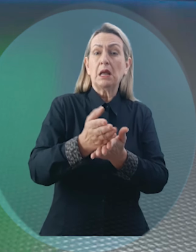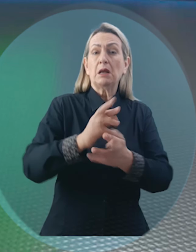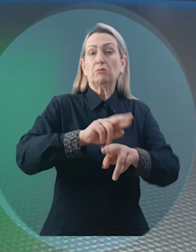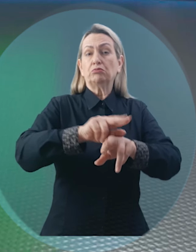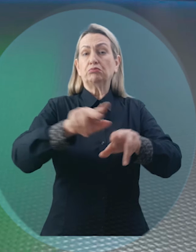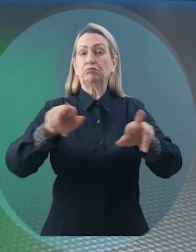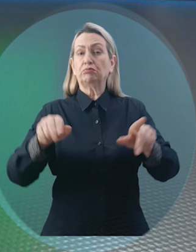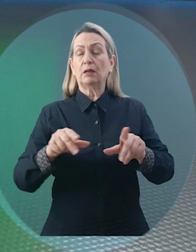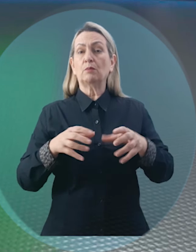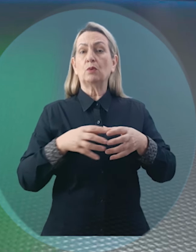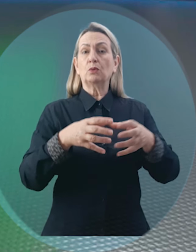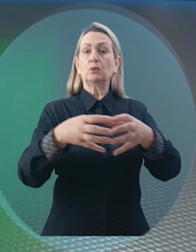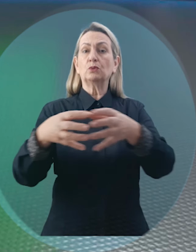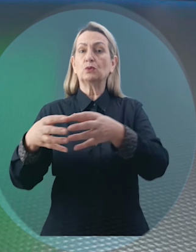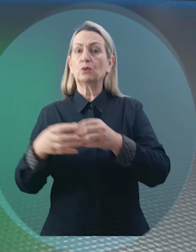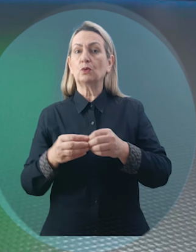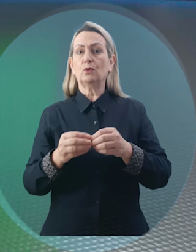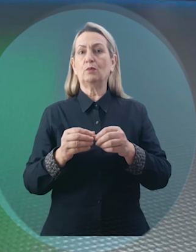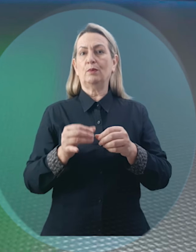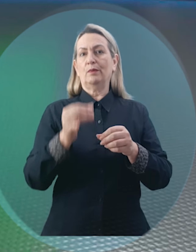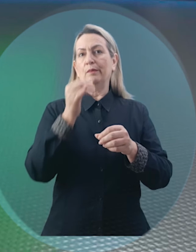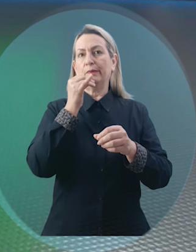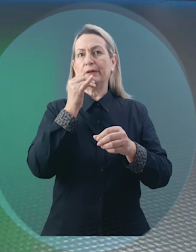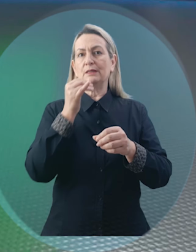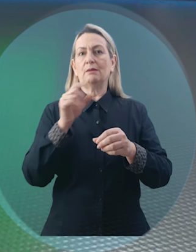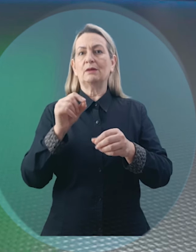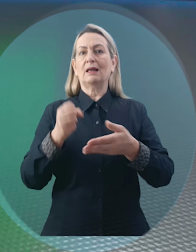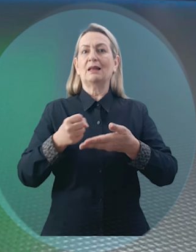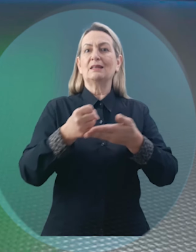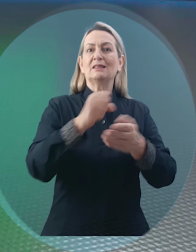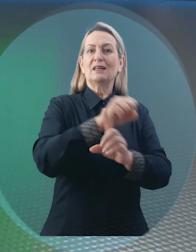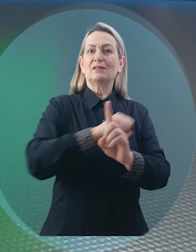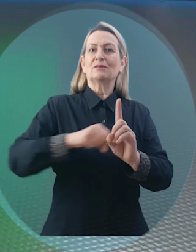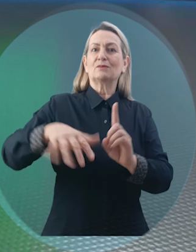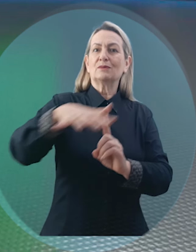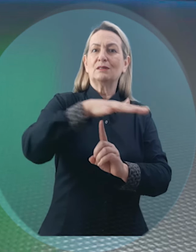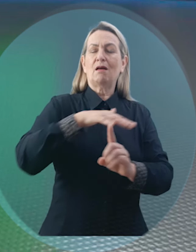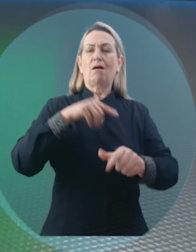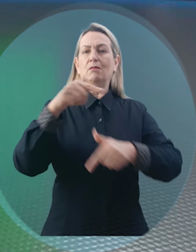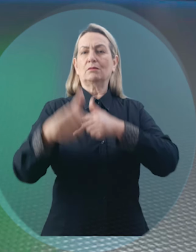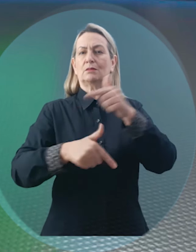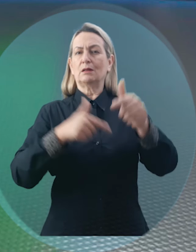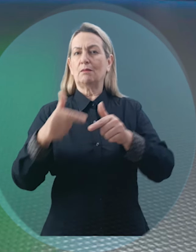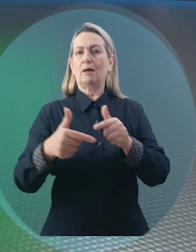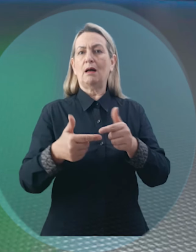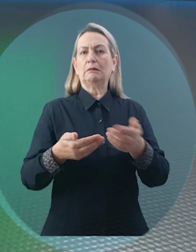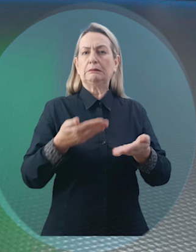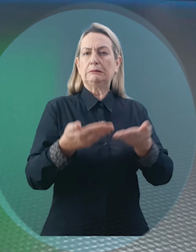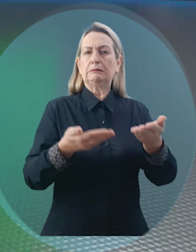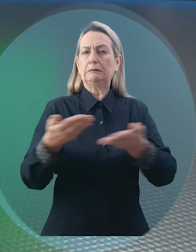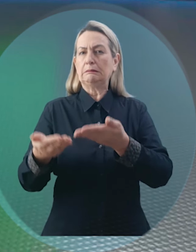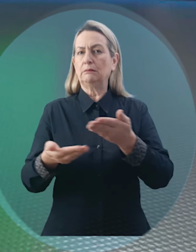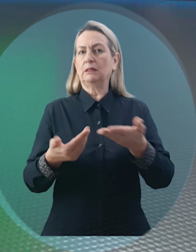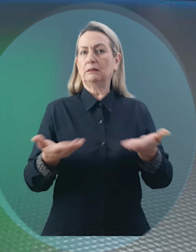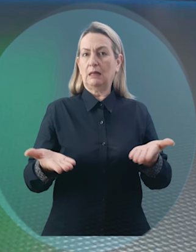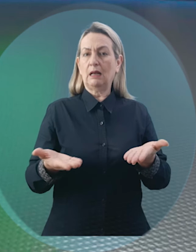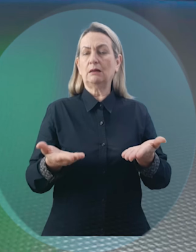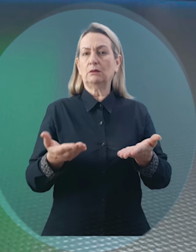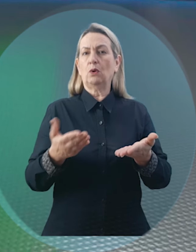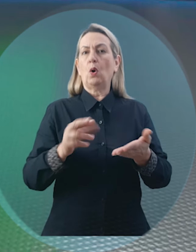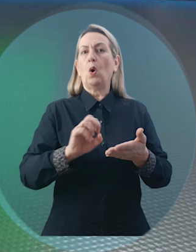de materiais permanentes né para as unidades por exemplo dos centros de referência de assistência social para os serviços que são